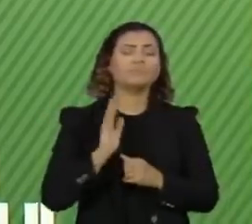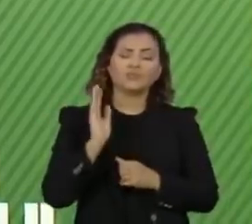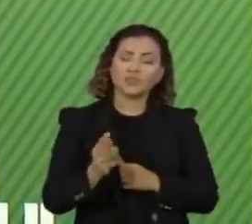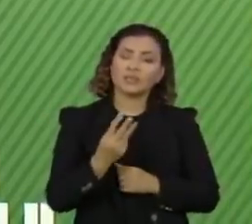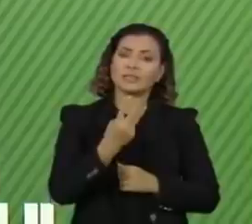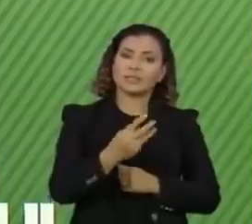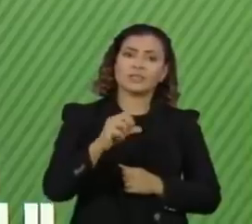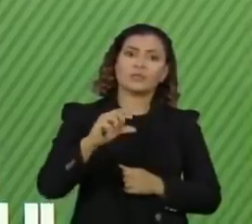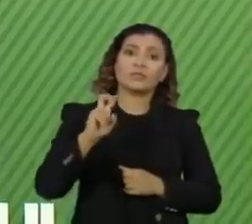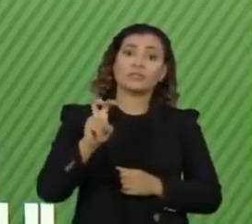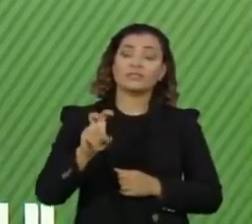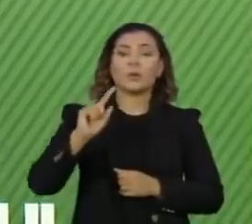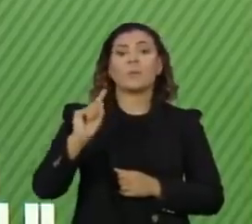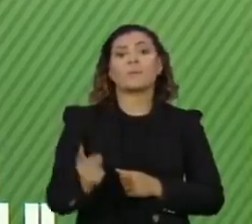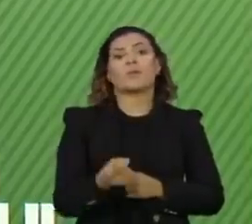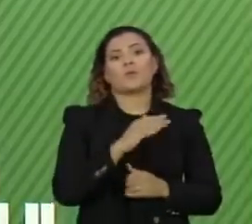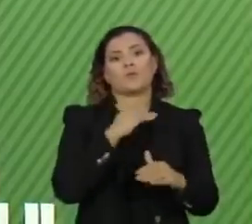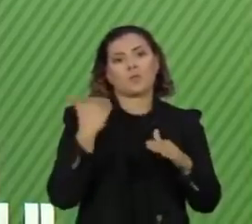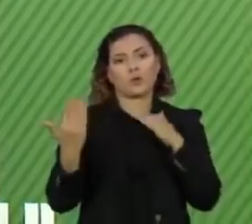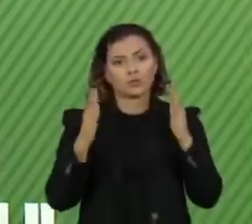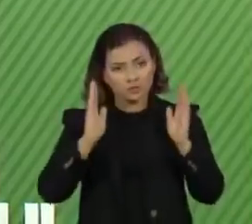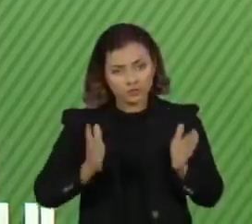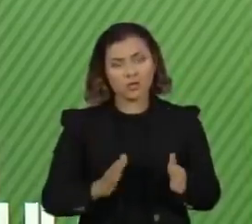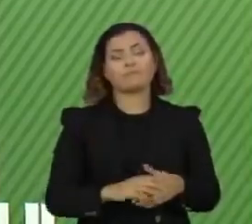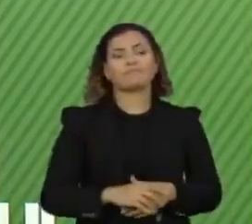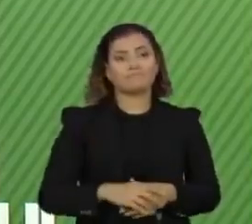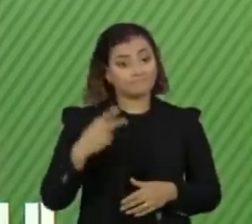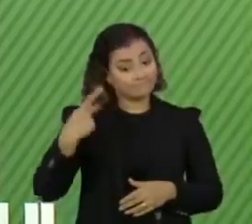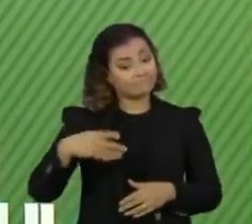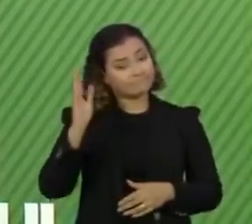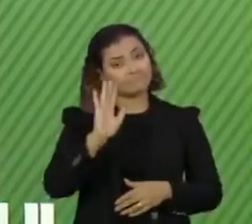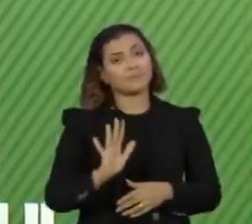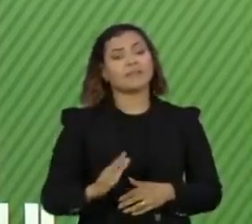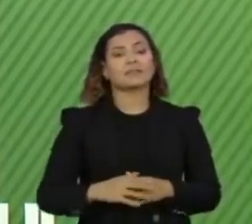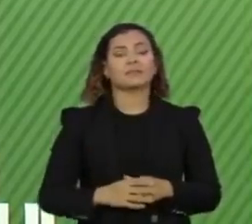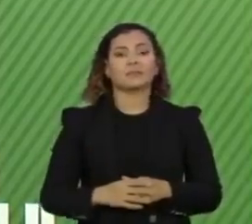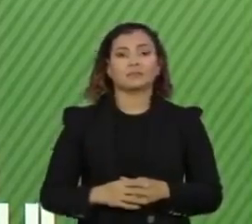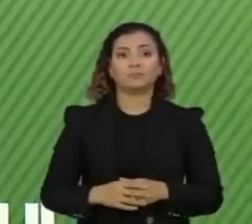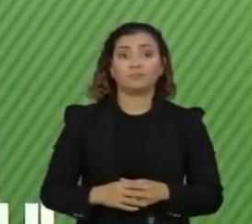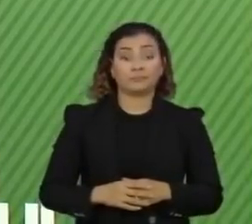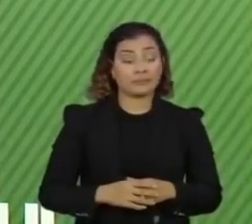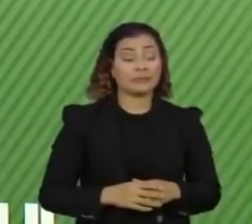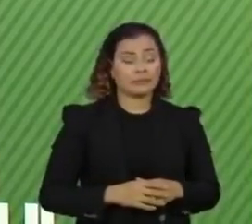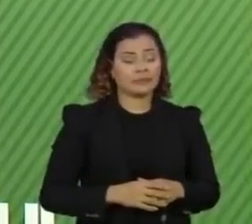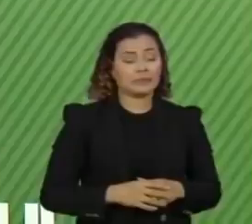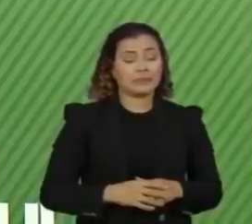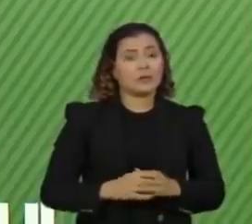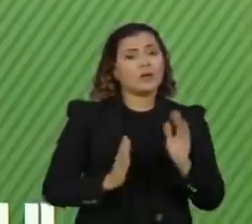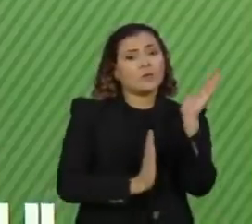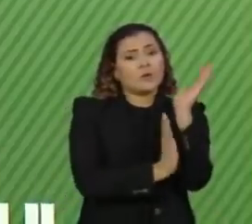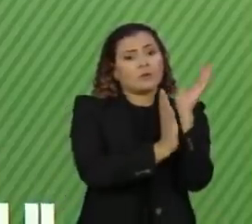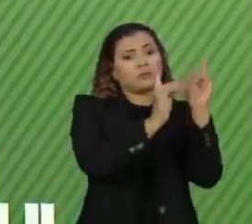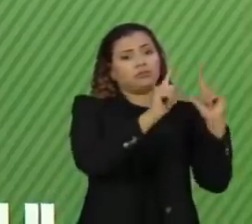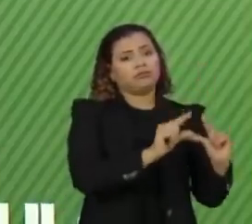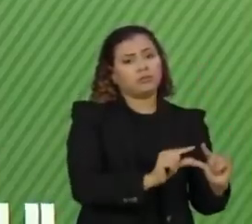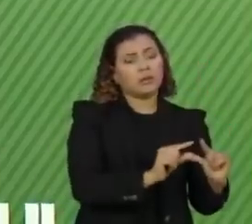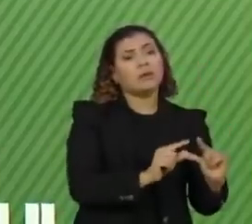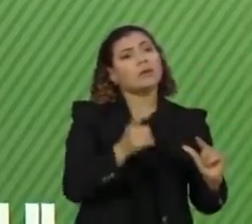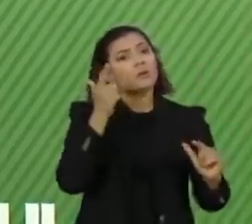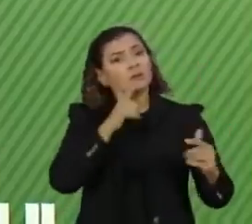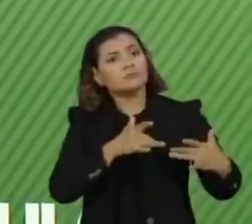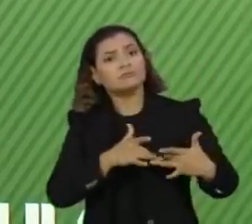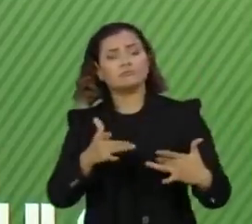395 mil mortes no Brasil. Menos burocracia e mais